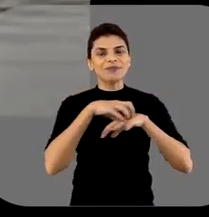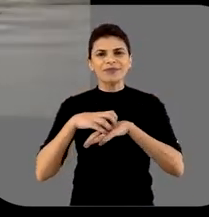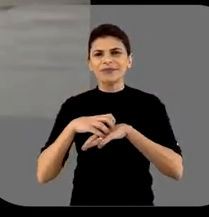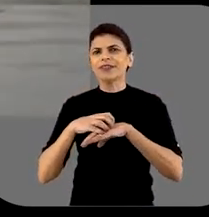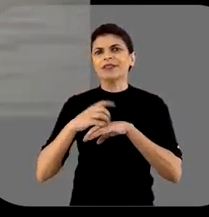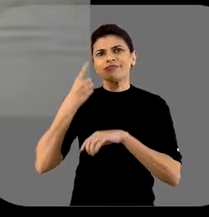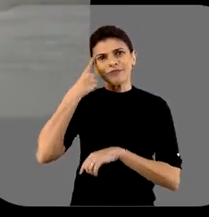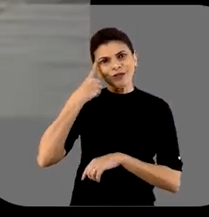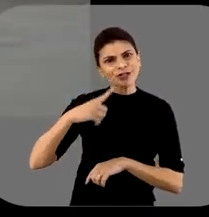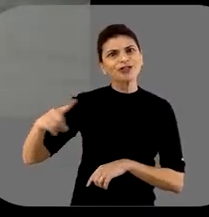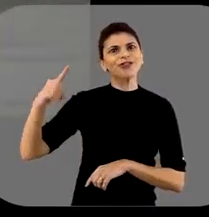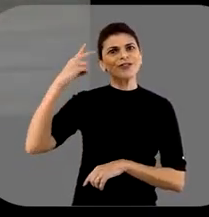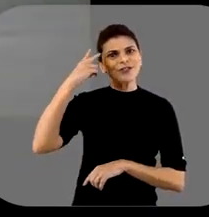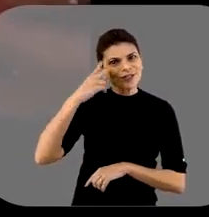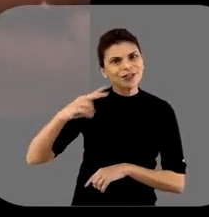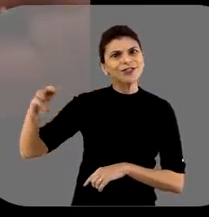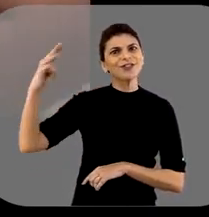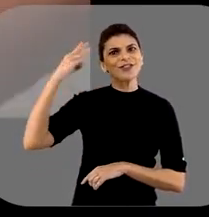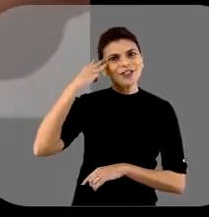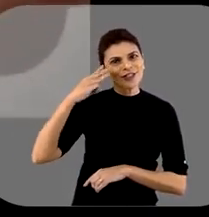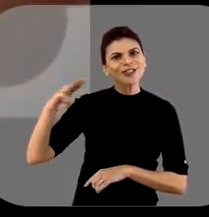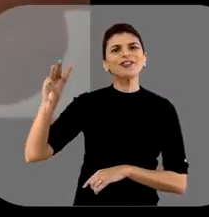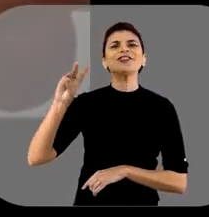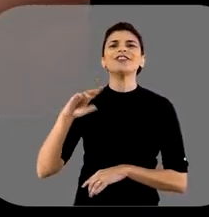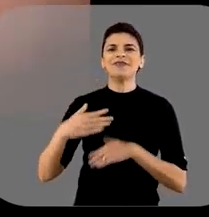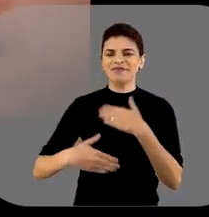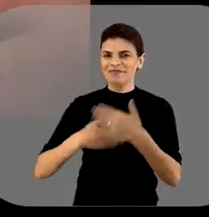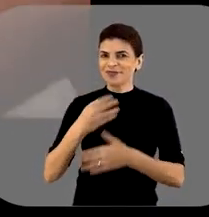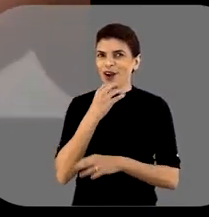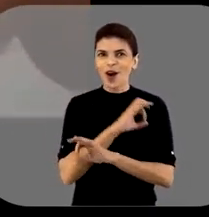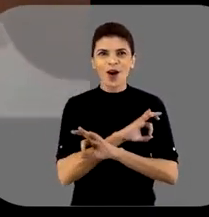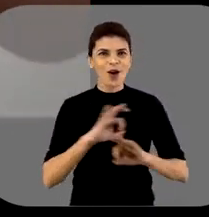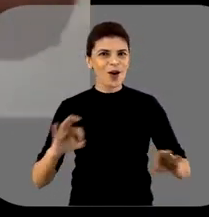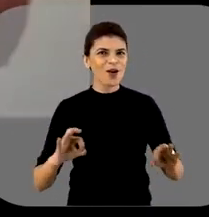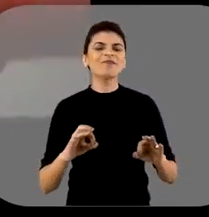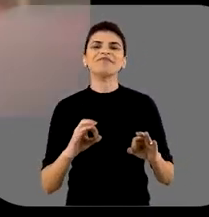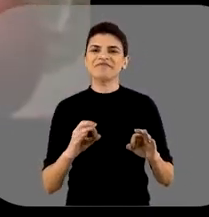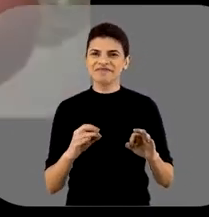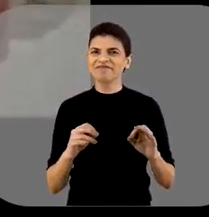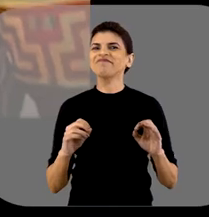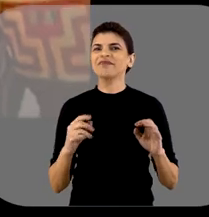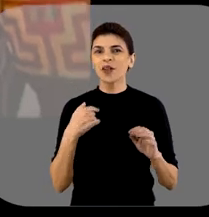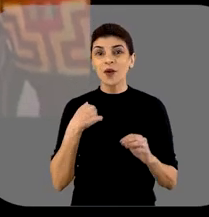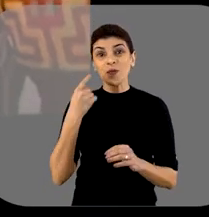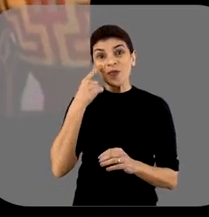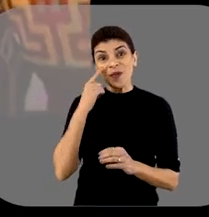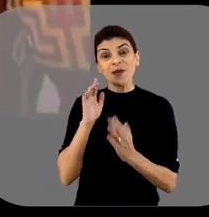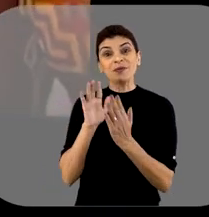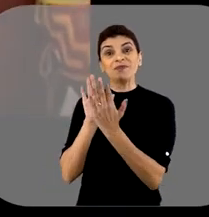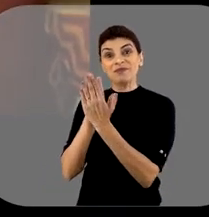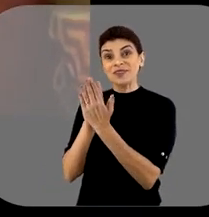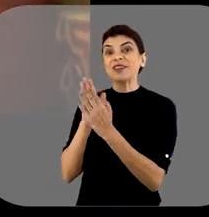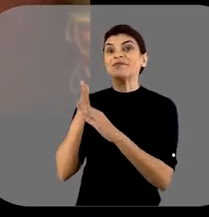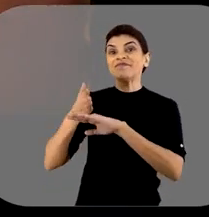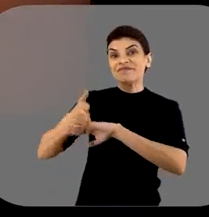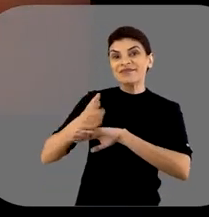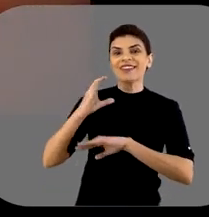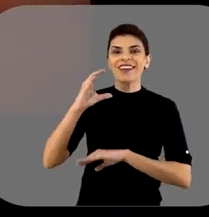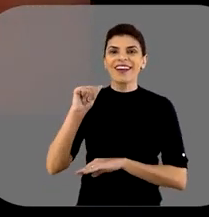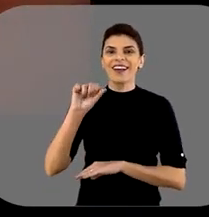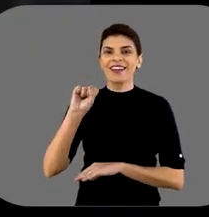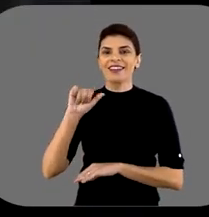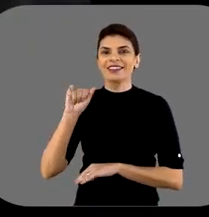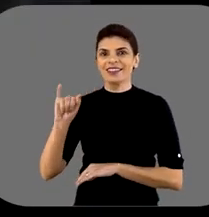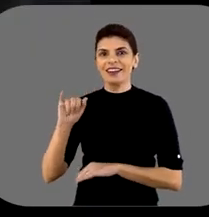dias e dias. Que ótimo. Ótimo. Kasai total, né? É o percurso da Kasai. É o percurso da